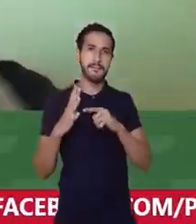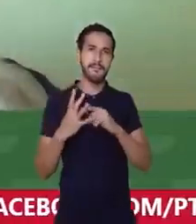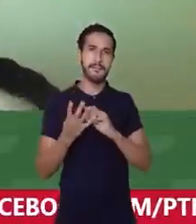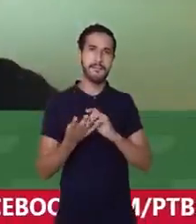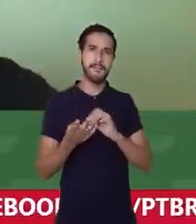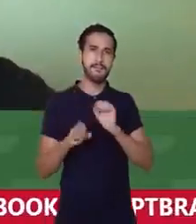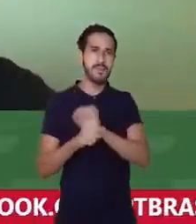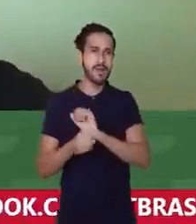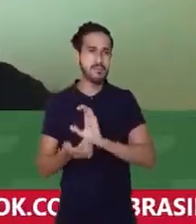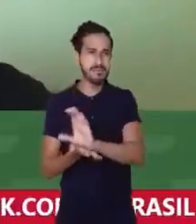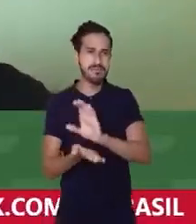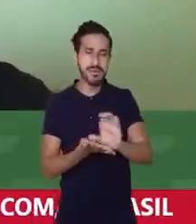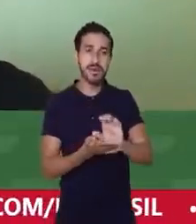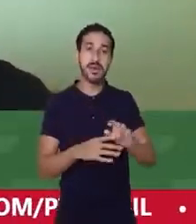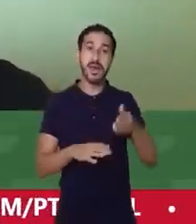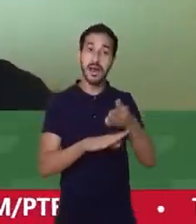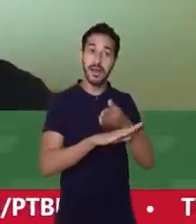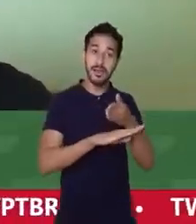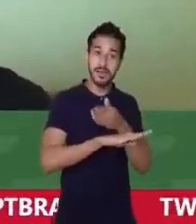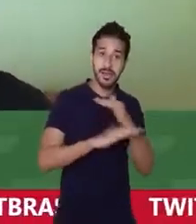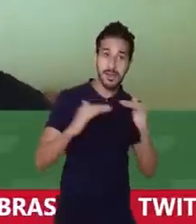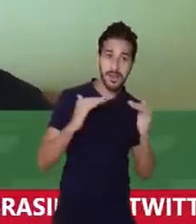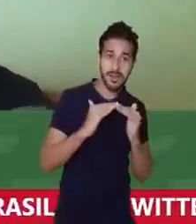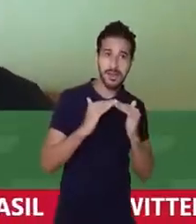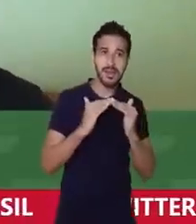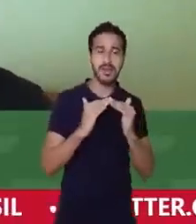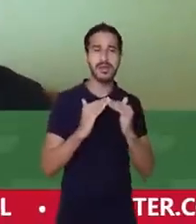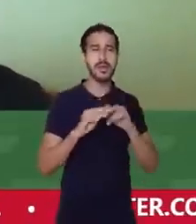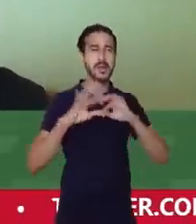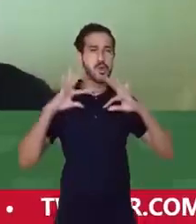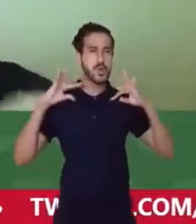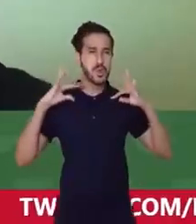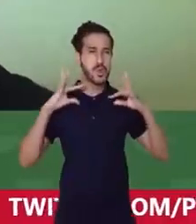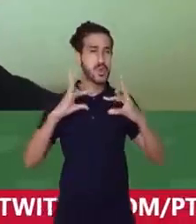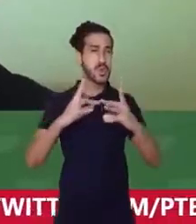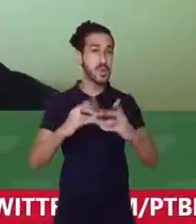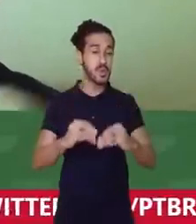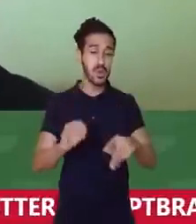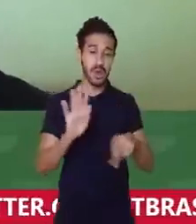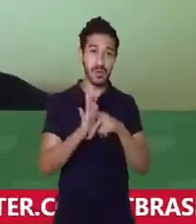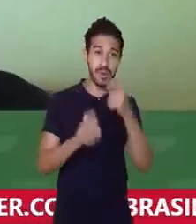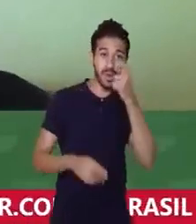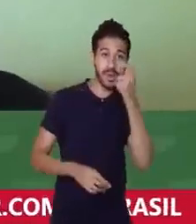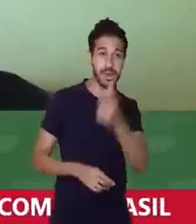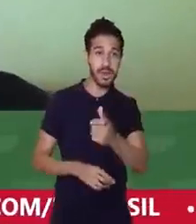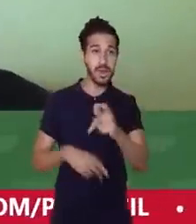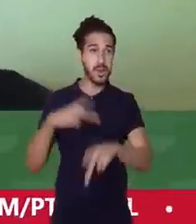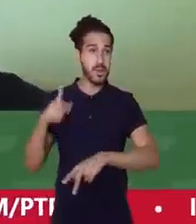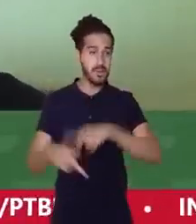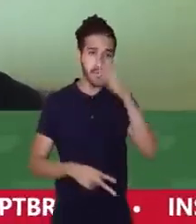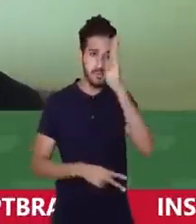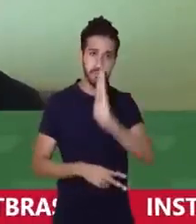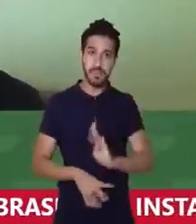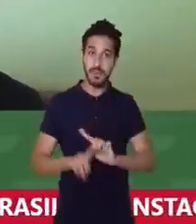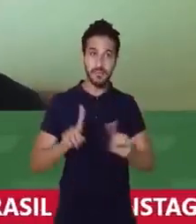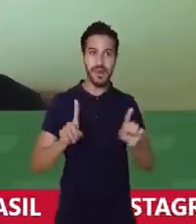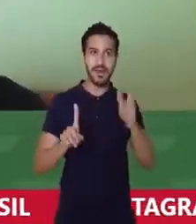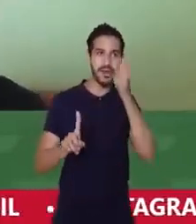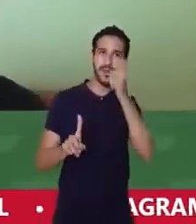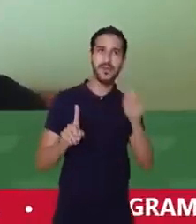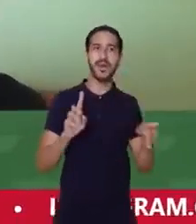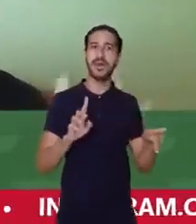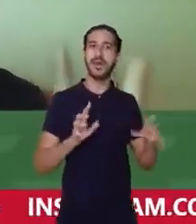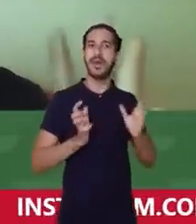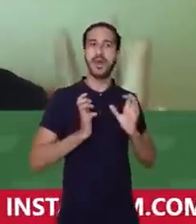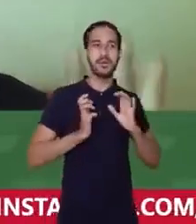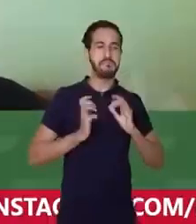e habitação, enfim, tudo aquilo que interessa à população brasileira, mas não interessa aos